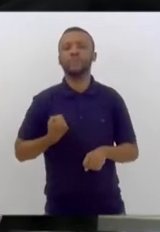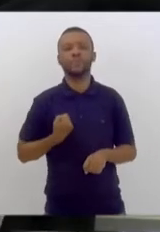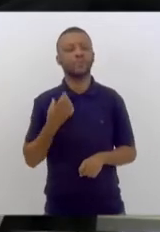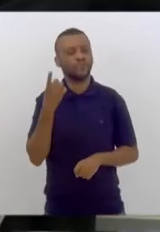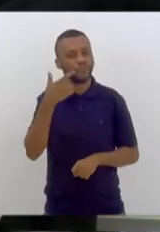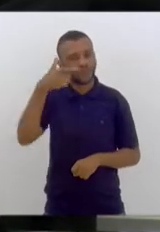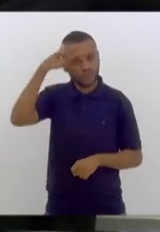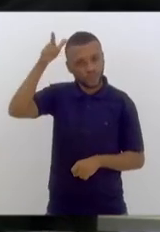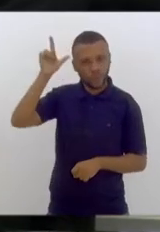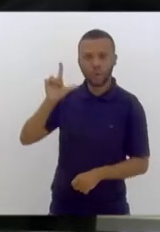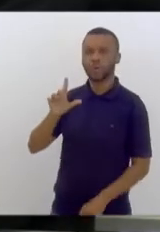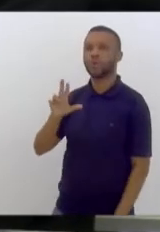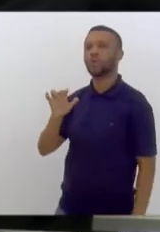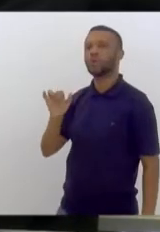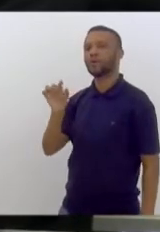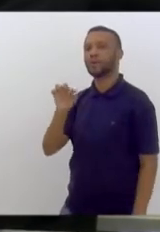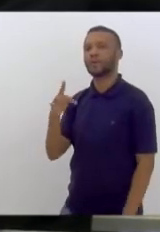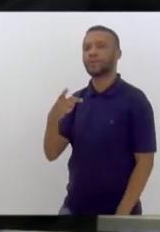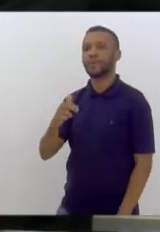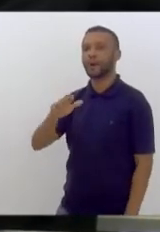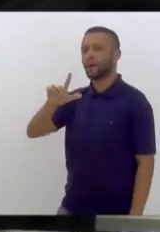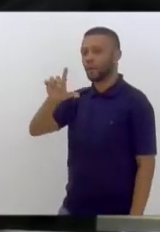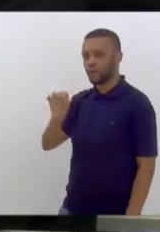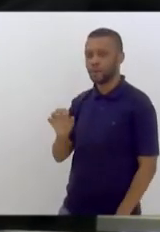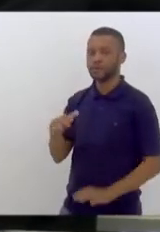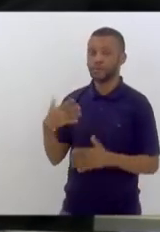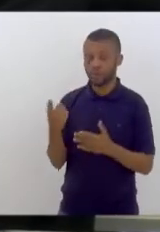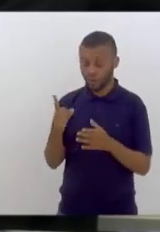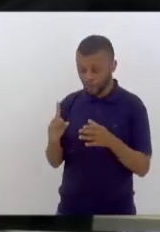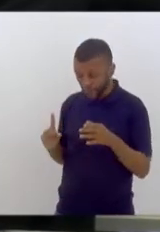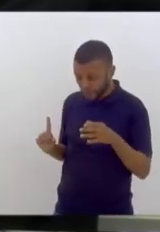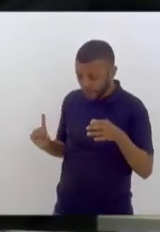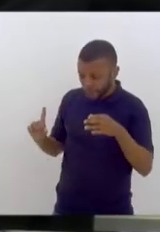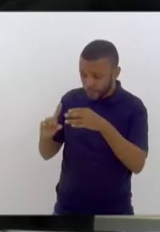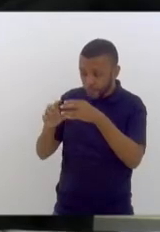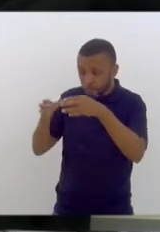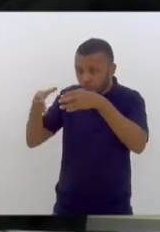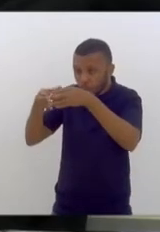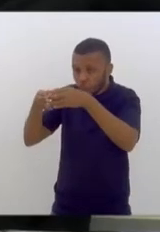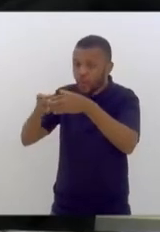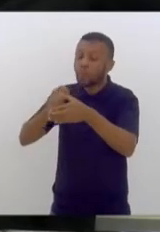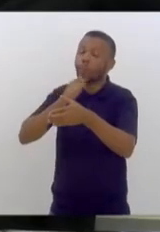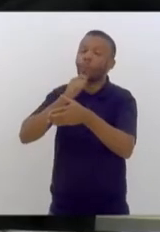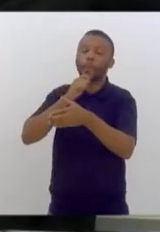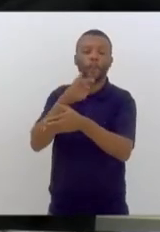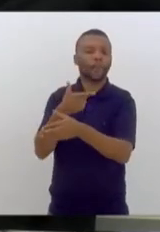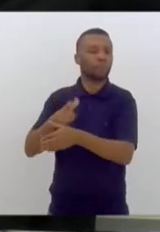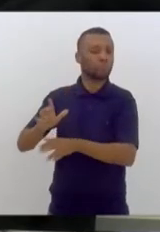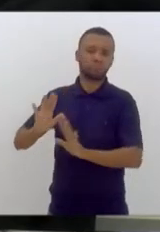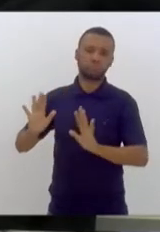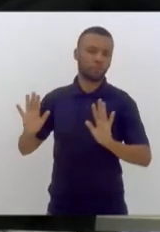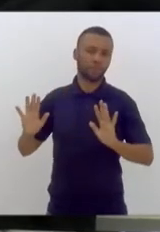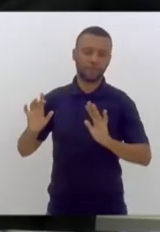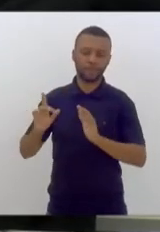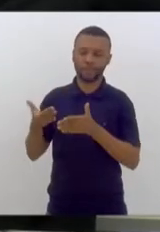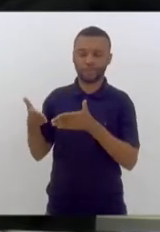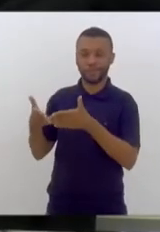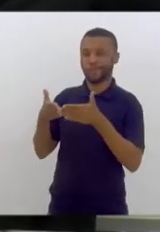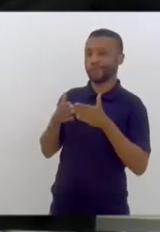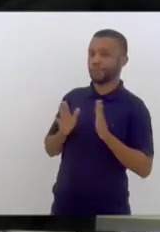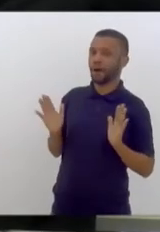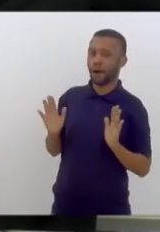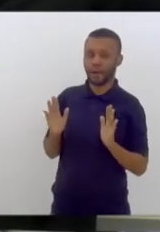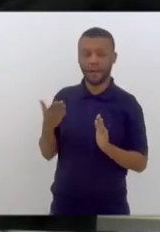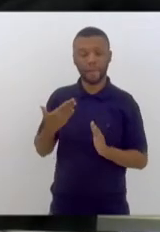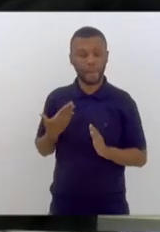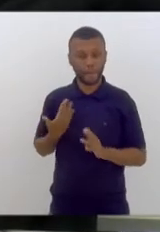Paulo. E, bom, eu não fiz parte do grupo de trabalho, a minha colega